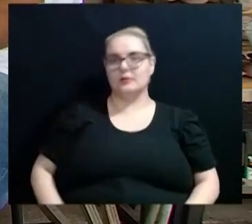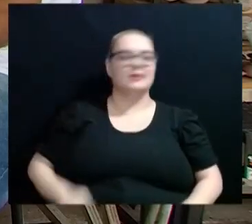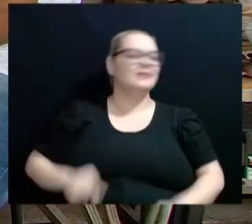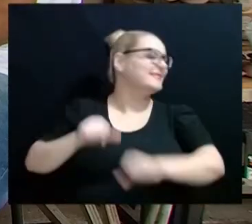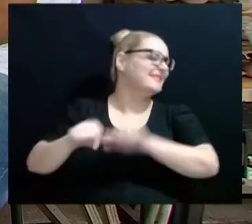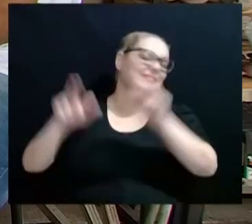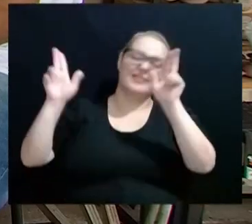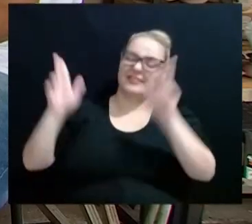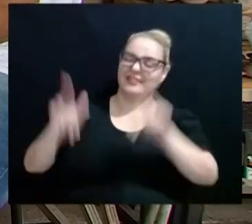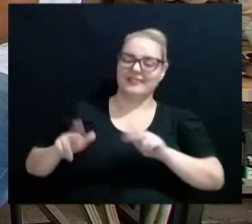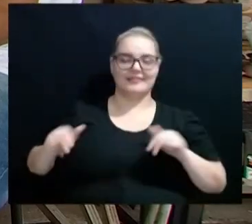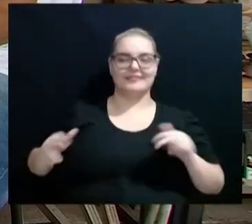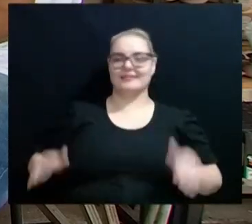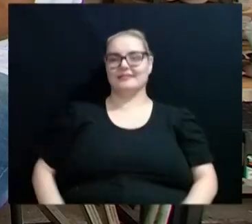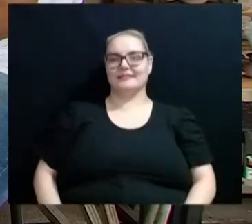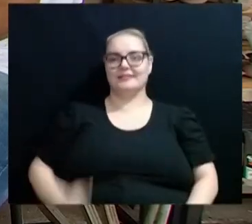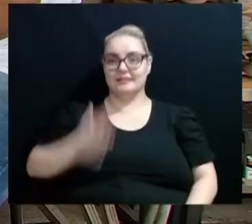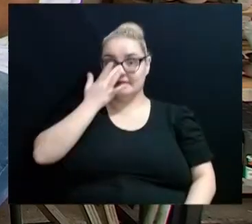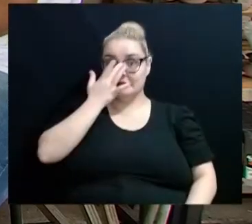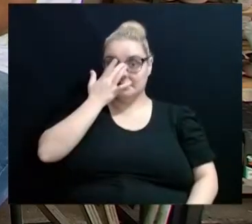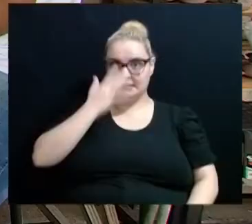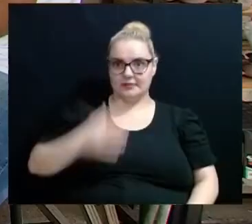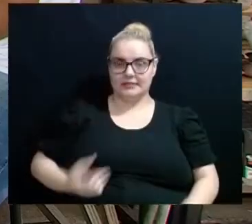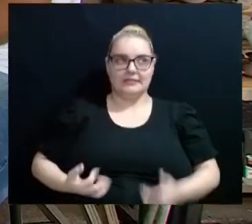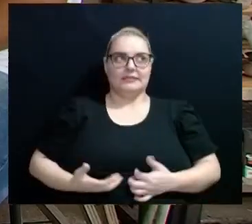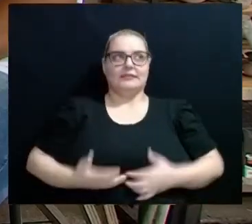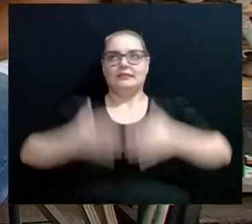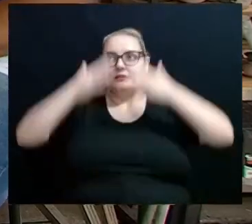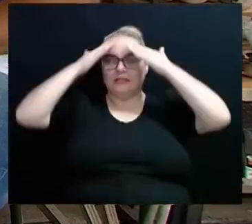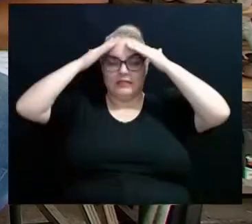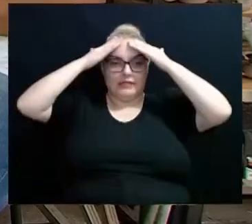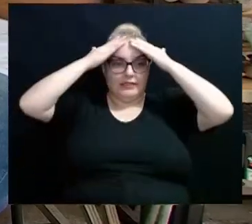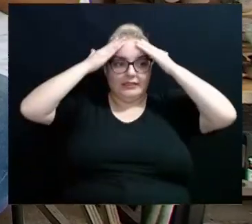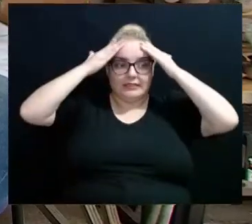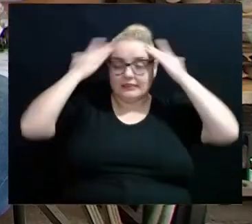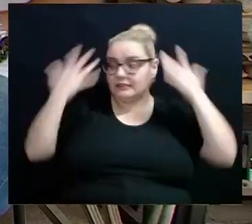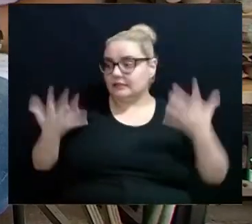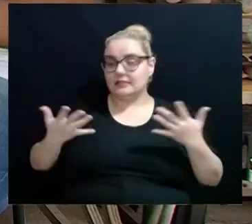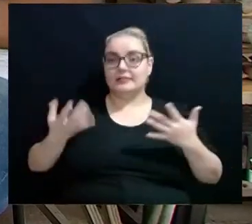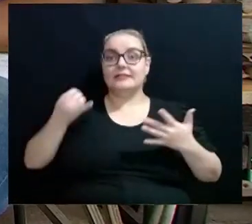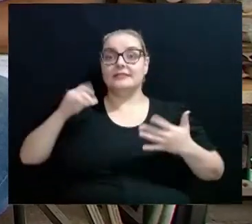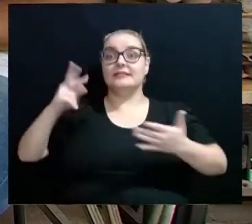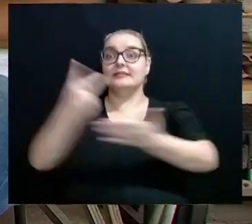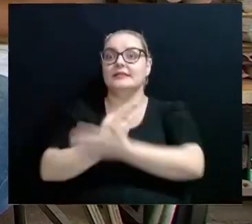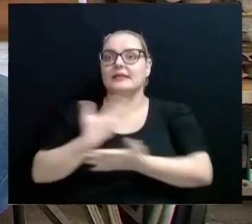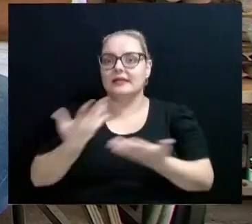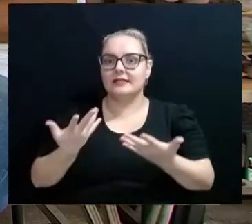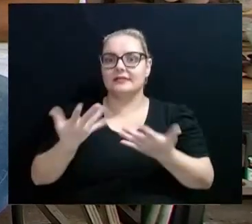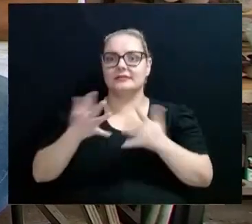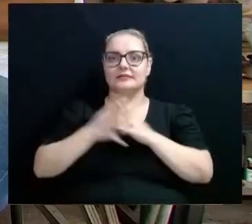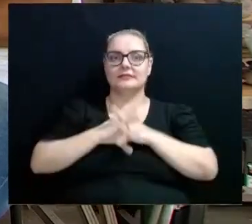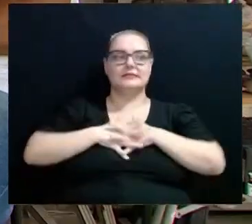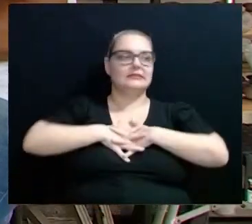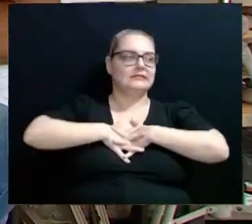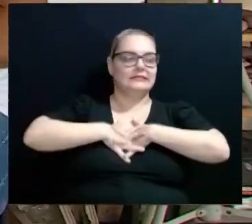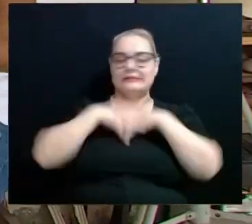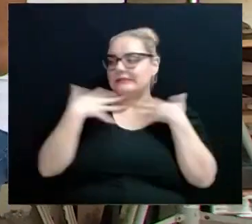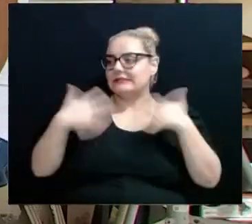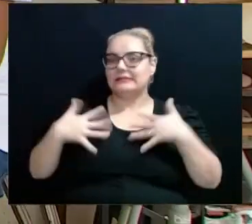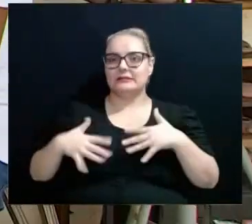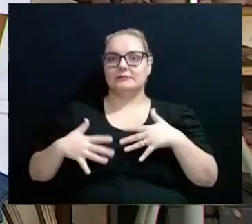Vale. Não troco isso de jeito nenhum. Apesar que, assim, é aquele frio na barriga, né? Aí eu falo assim, e se der